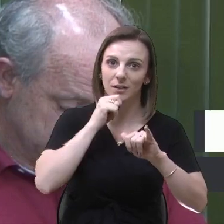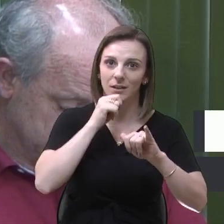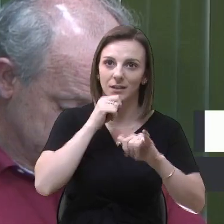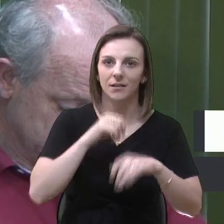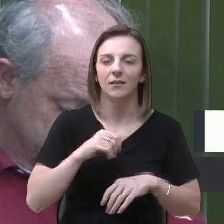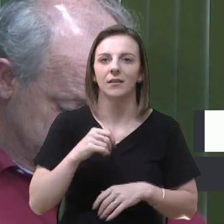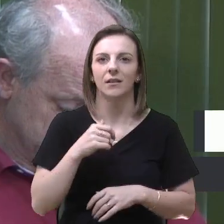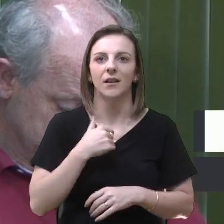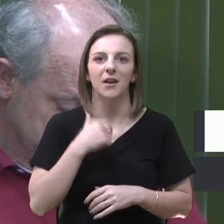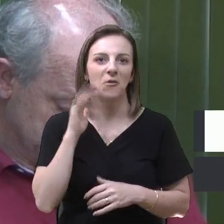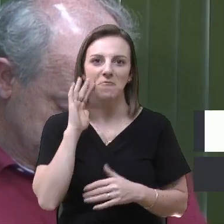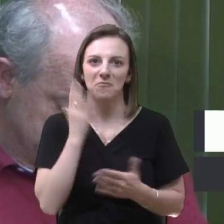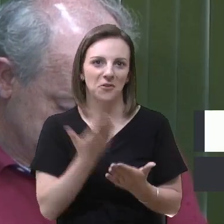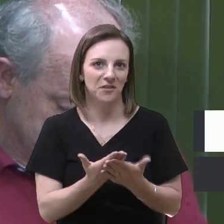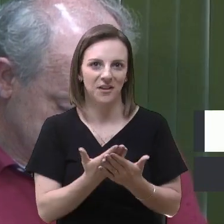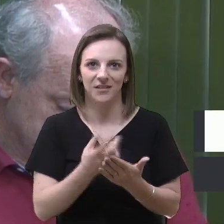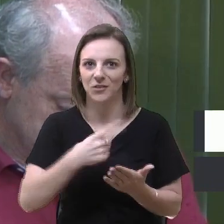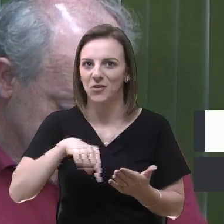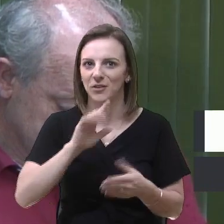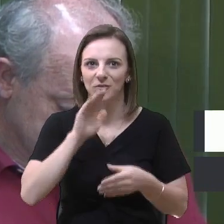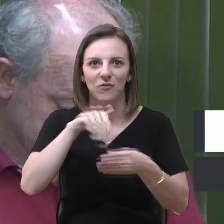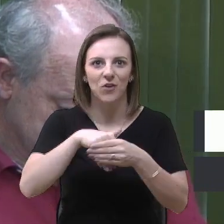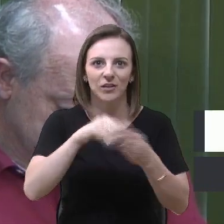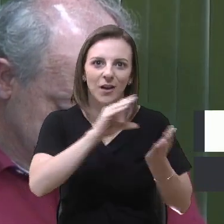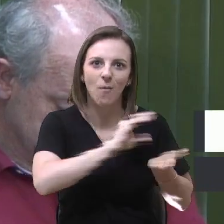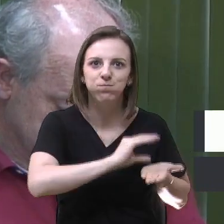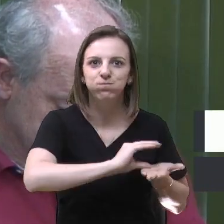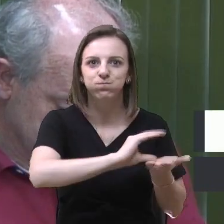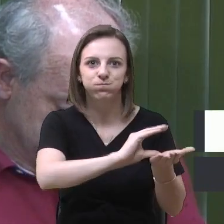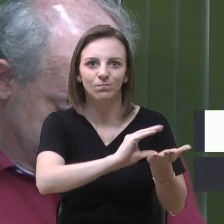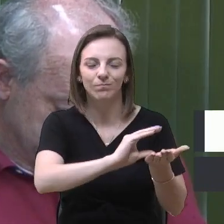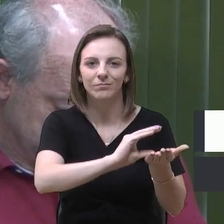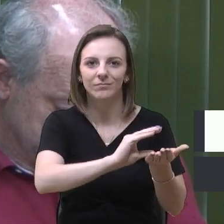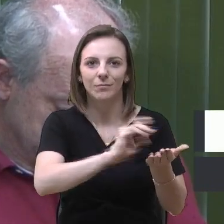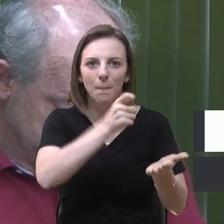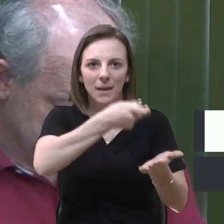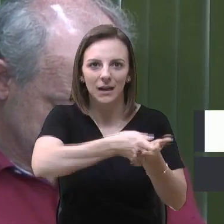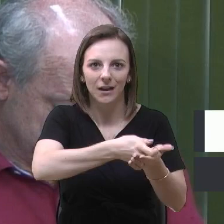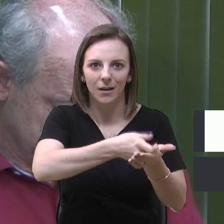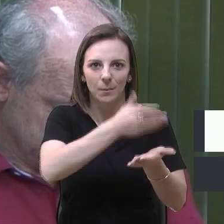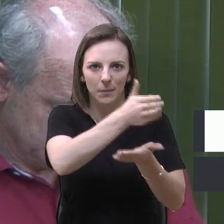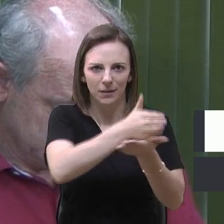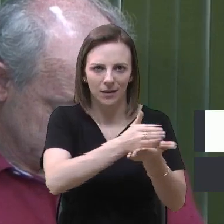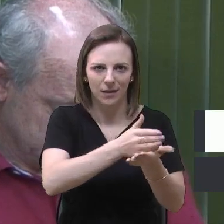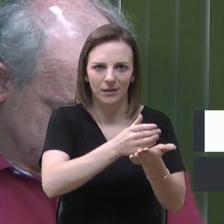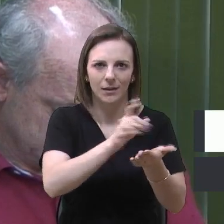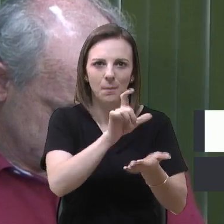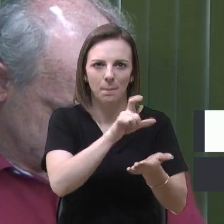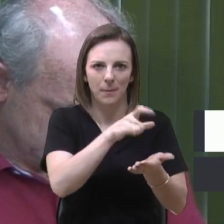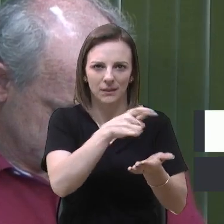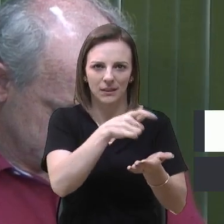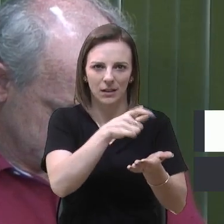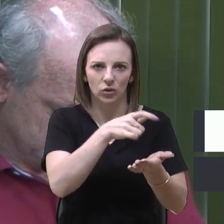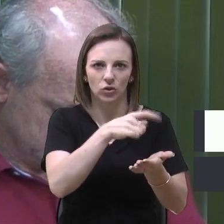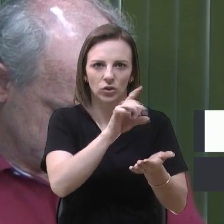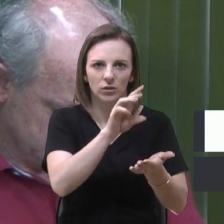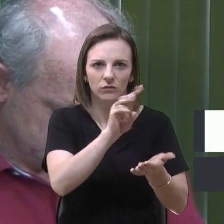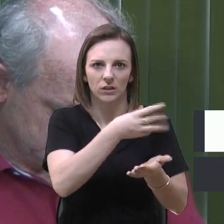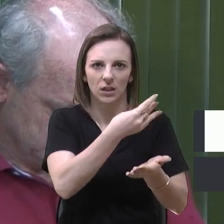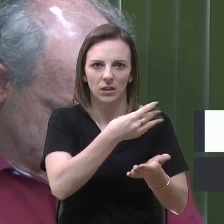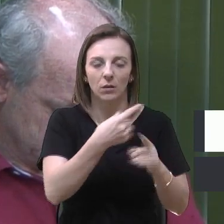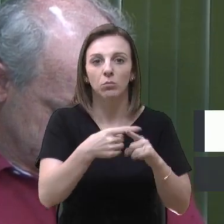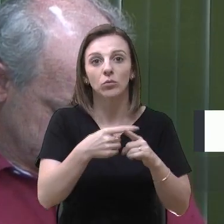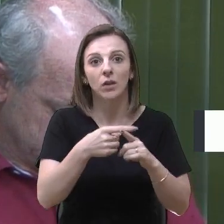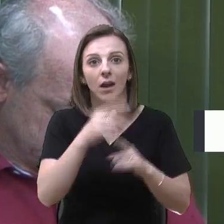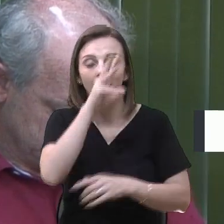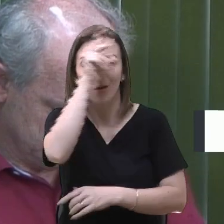votássemos subsídio. Porque a tendência é que quando o prefeito, então, candidato, dizia